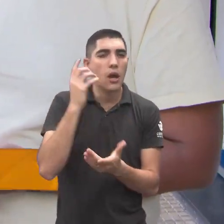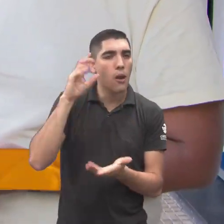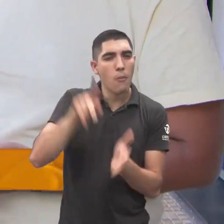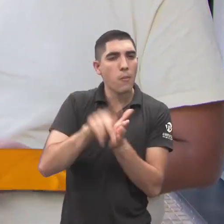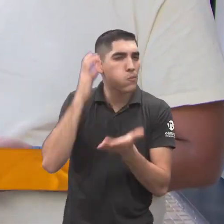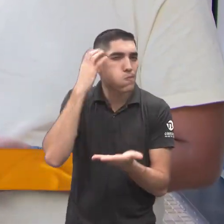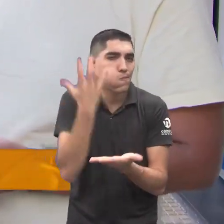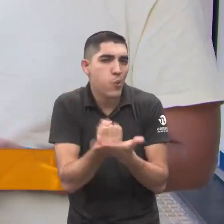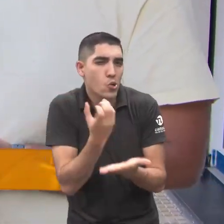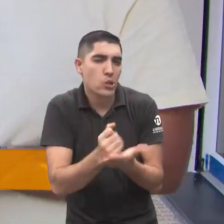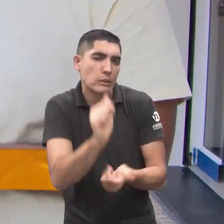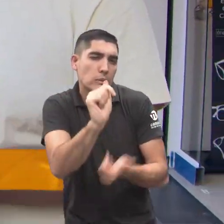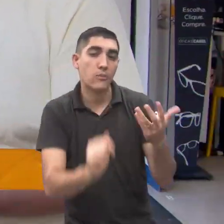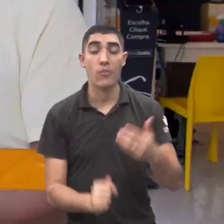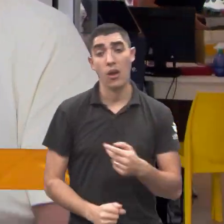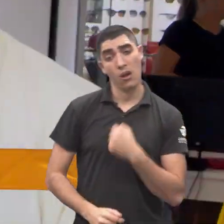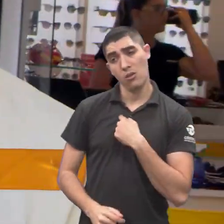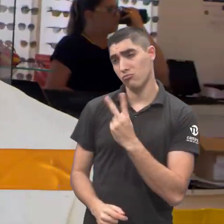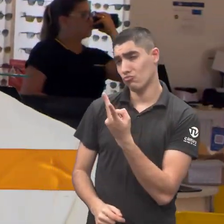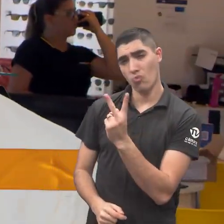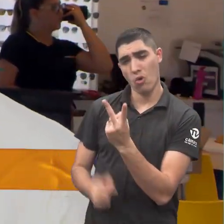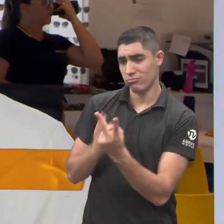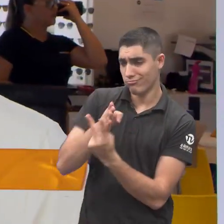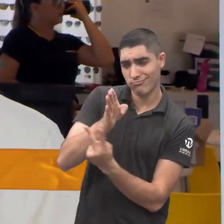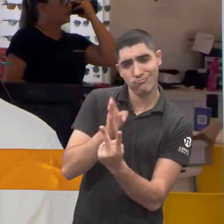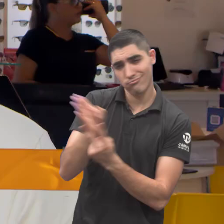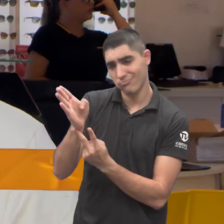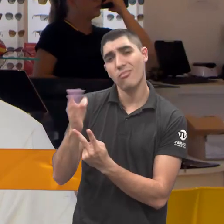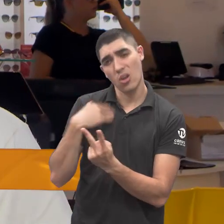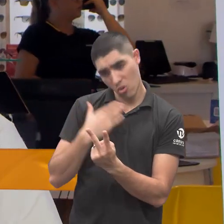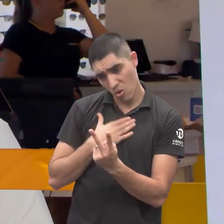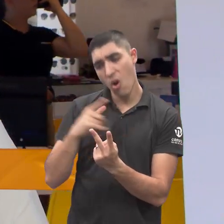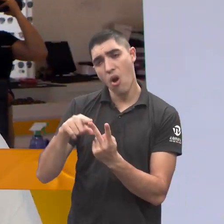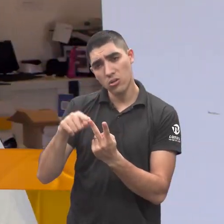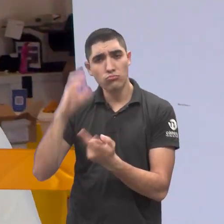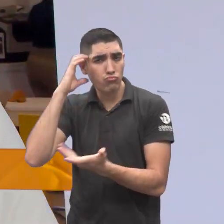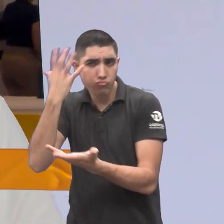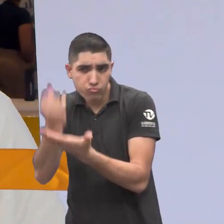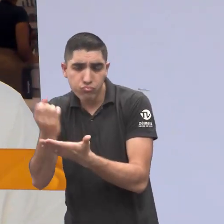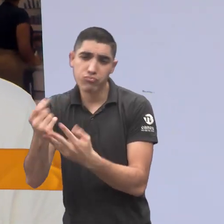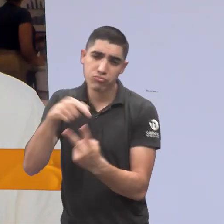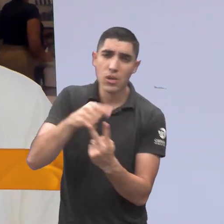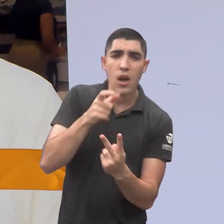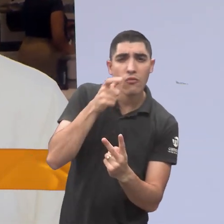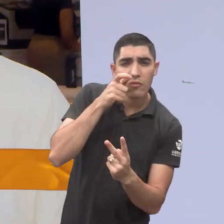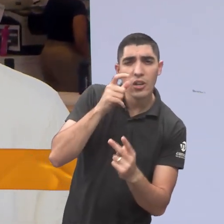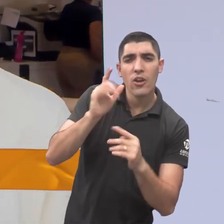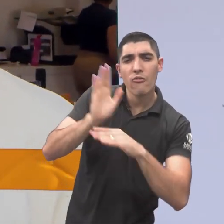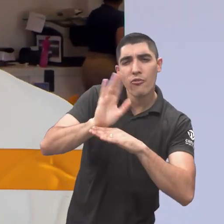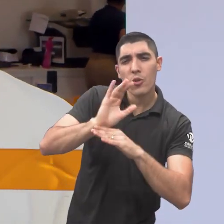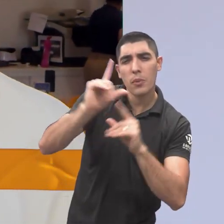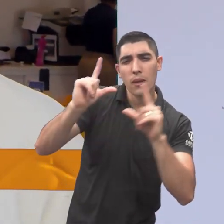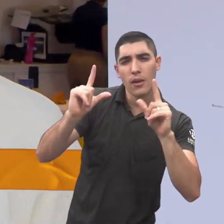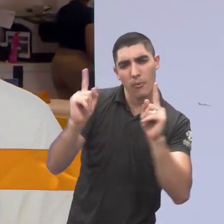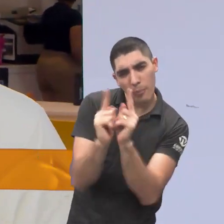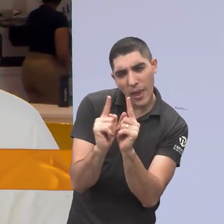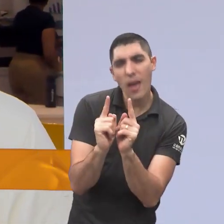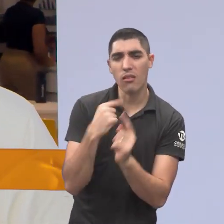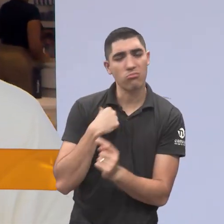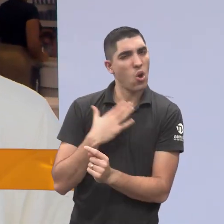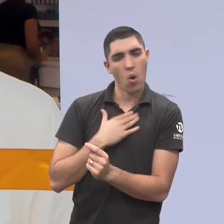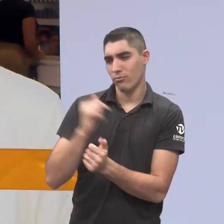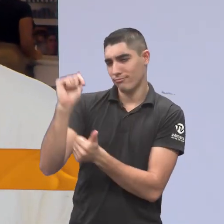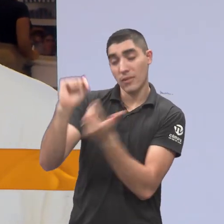assistir podcasts inteiro? Eu gosto dos dois. Eu gosto de assistir os filmes, séries e tudo mais. Eu também gosto dos cortes. Eu sou meio viciado em assistir Reels,